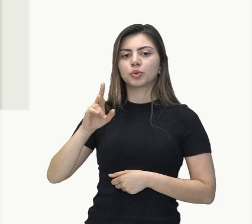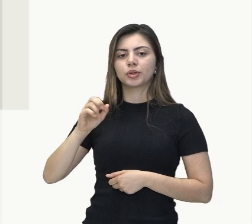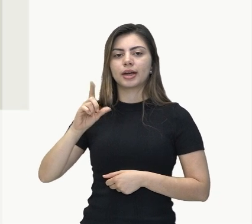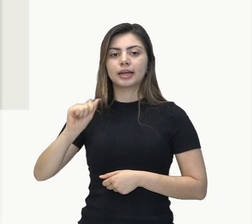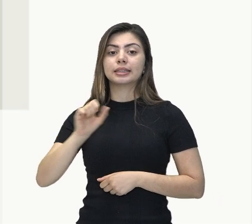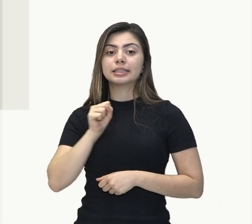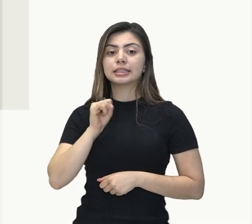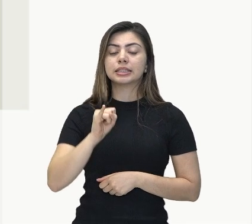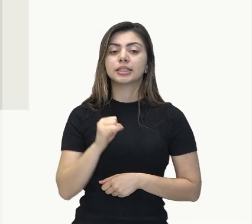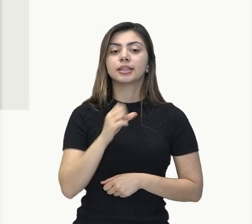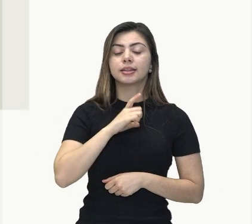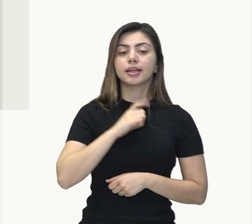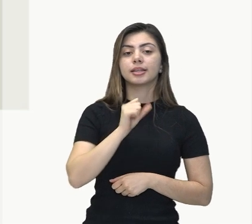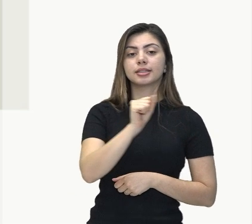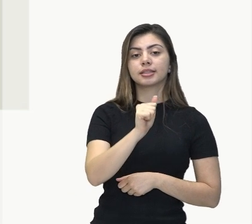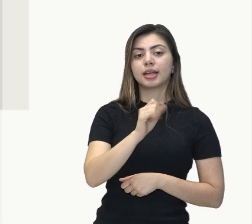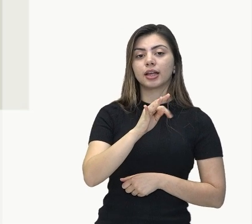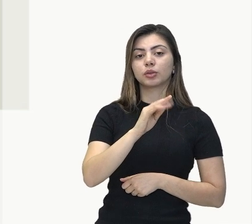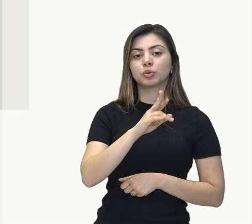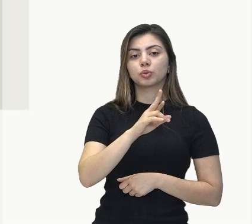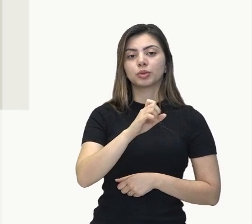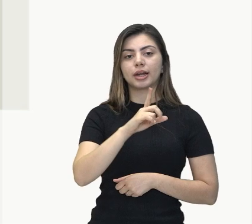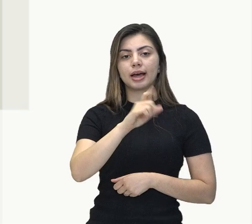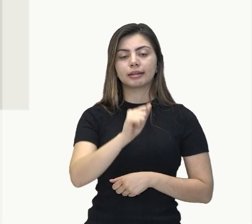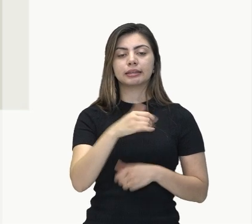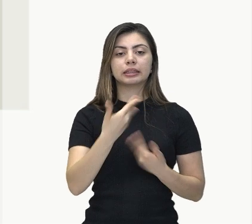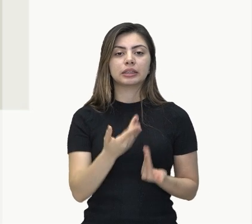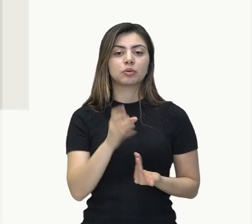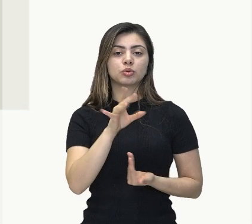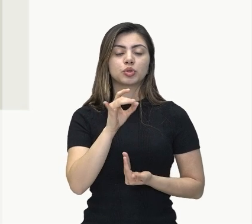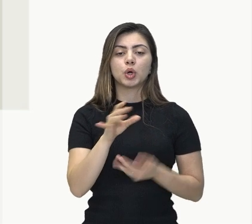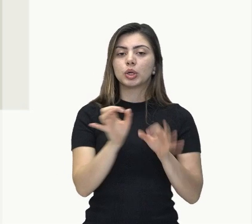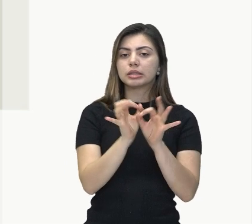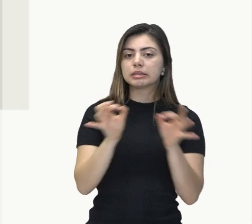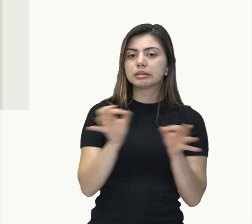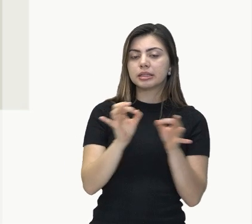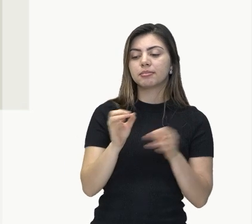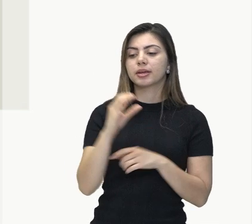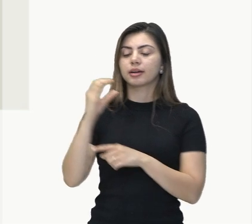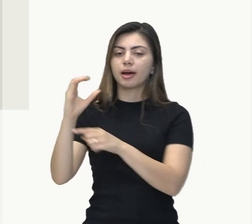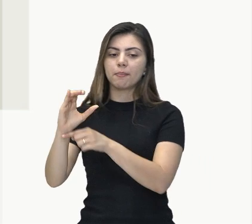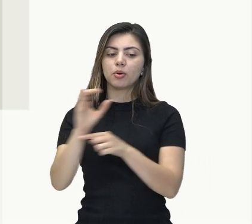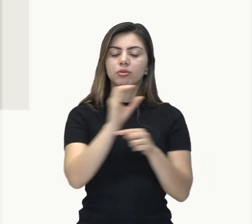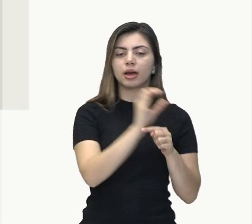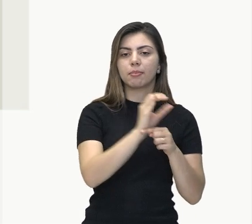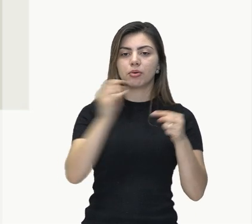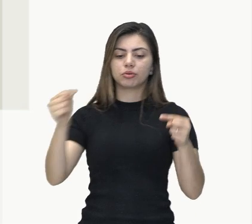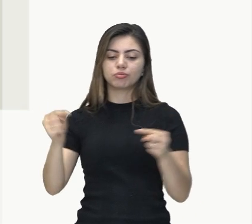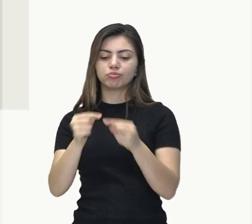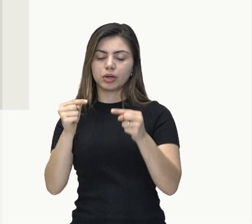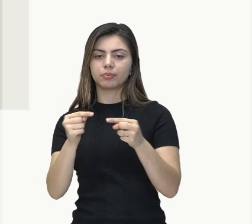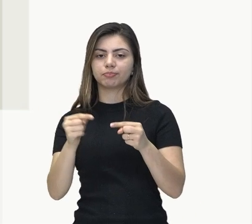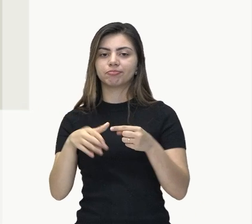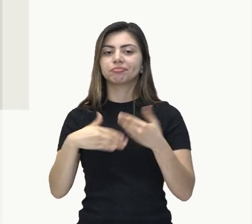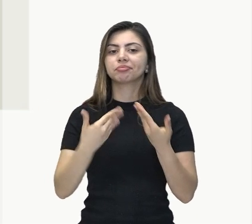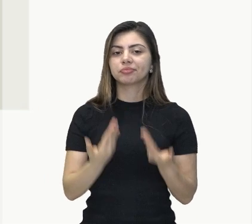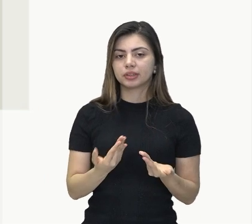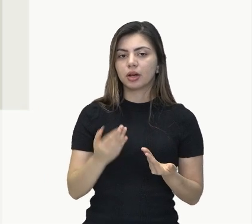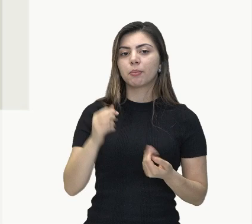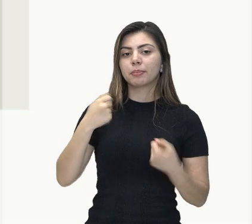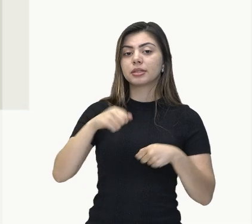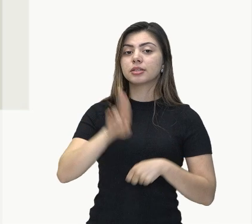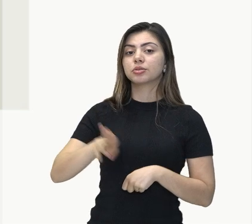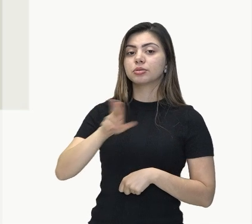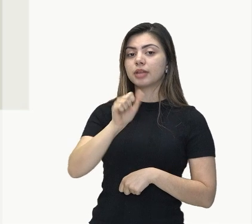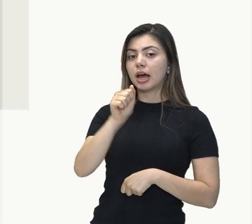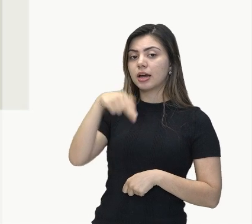existe ligações simples entre os carbonos, né? E aí, o infixo é esse